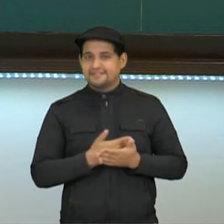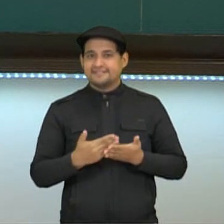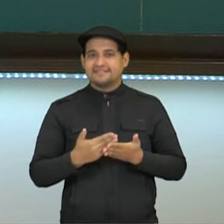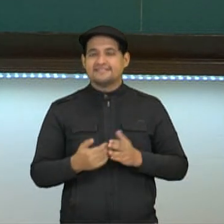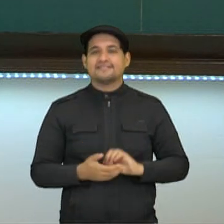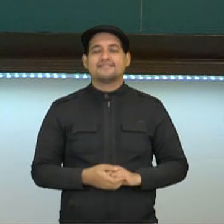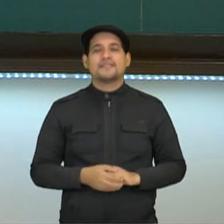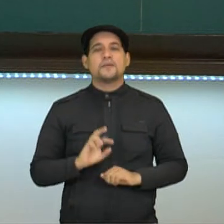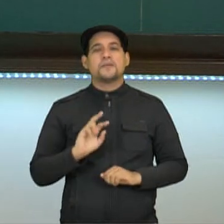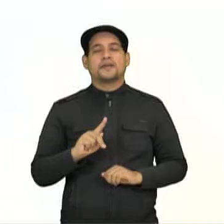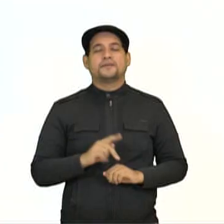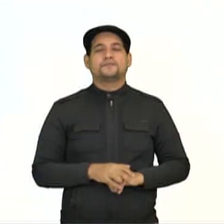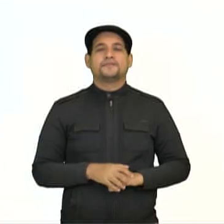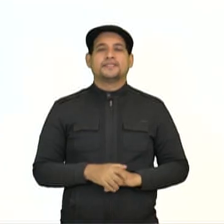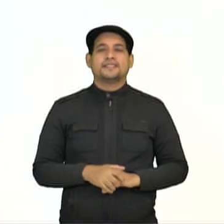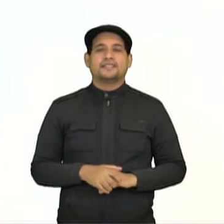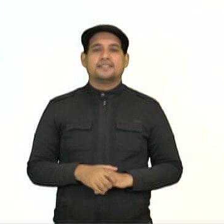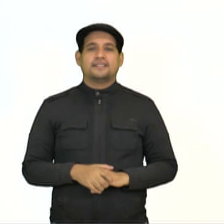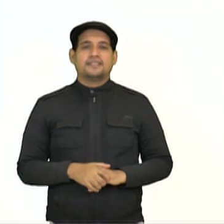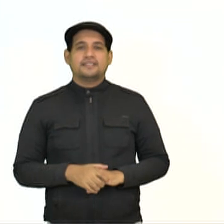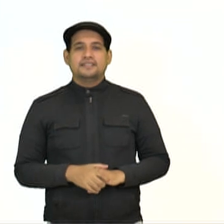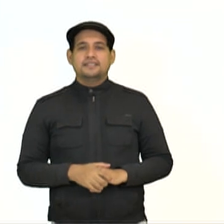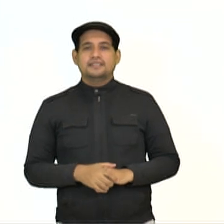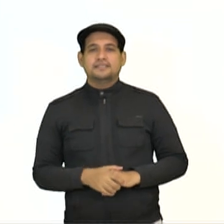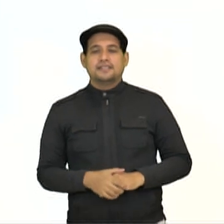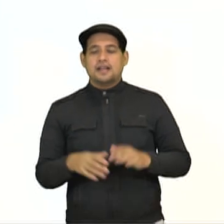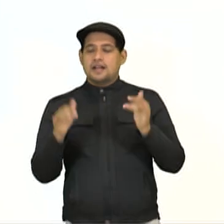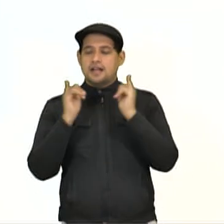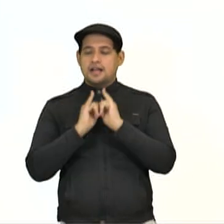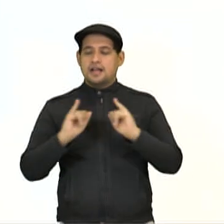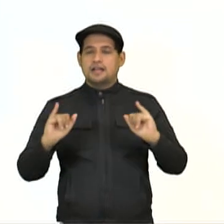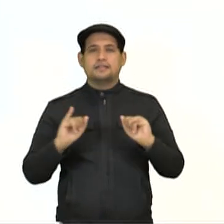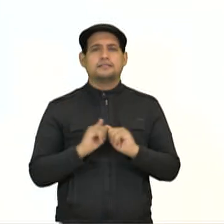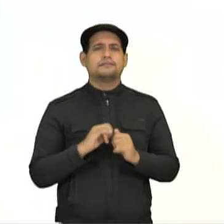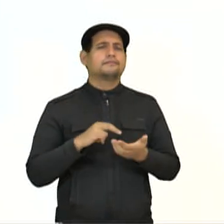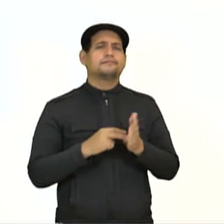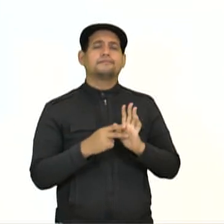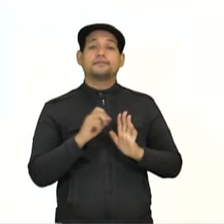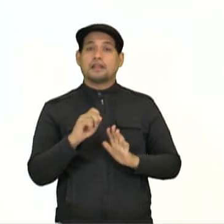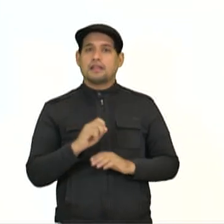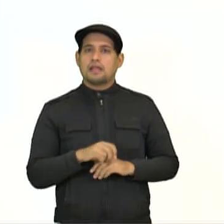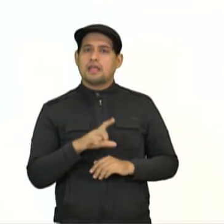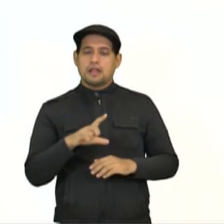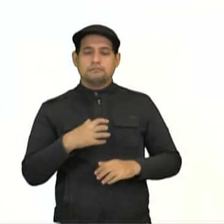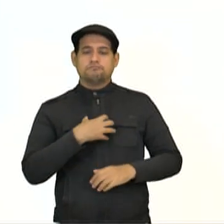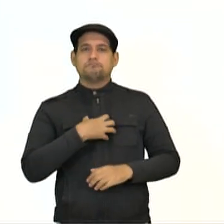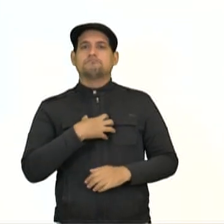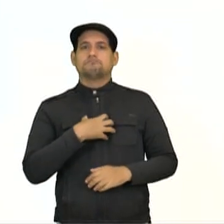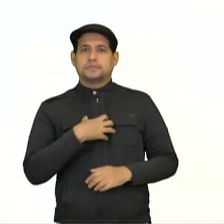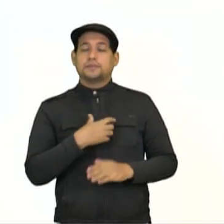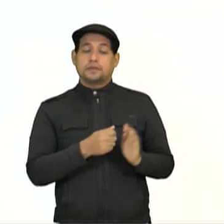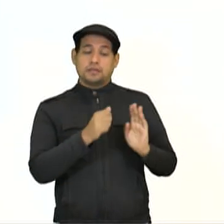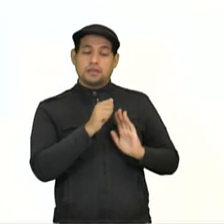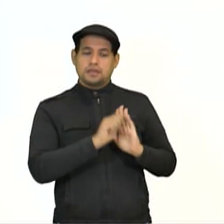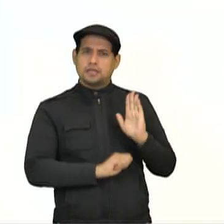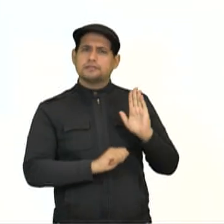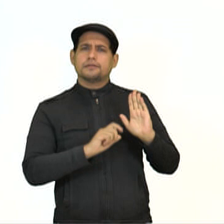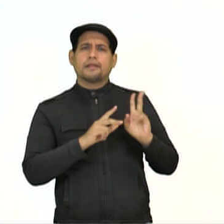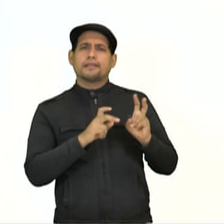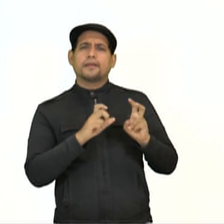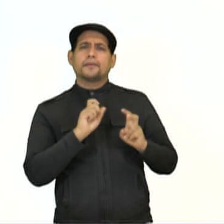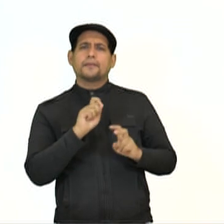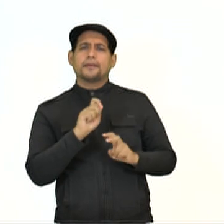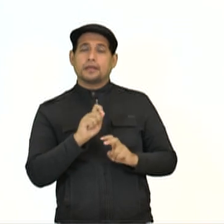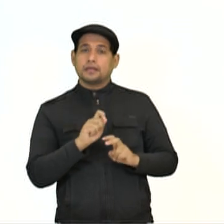começar? Então me acompanhe. O anúncio classificado, ele é um tipo de texto